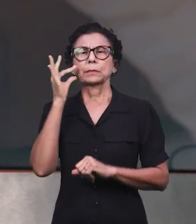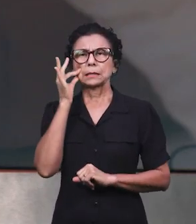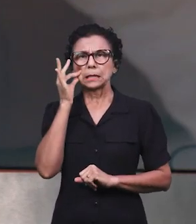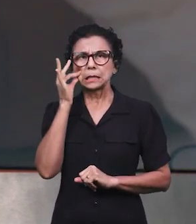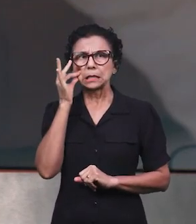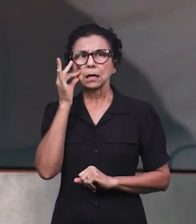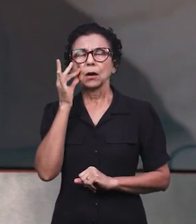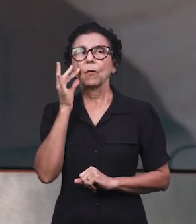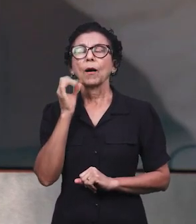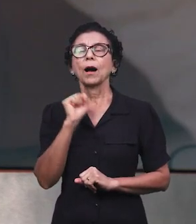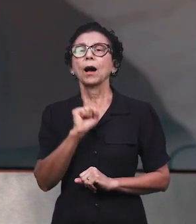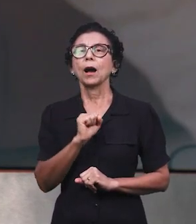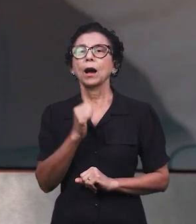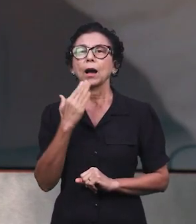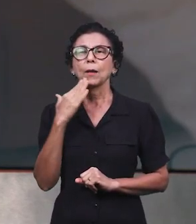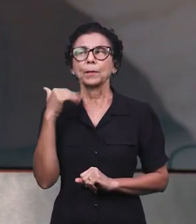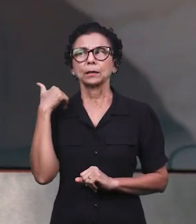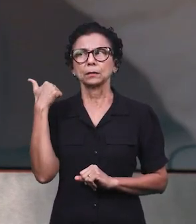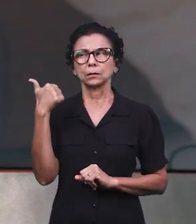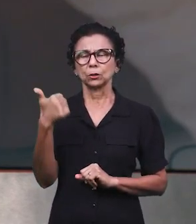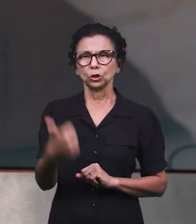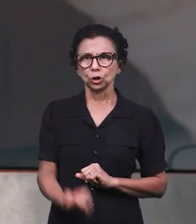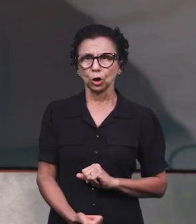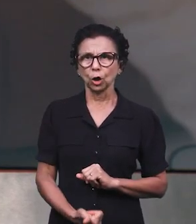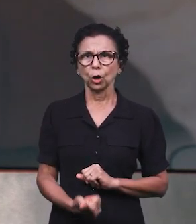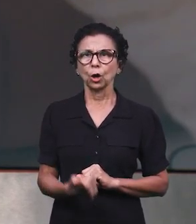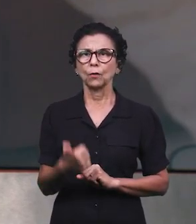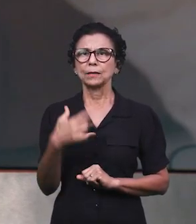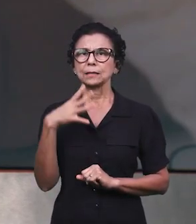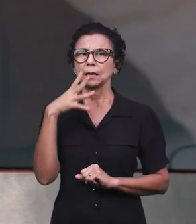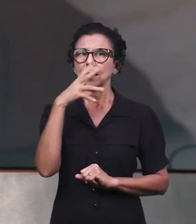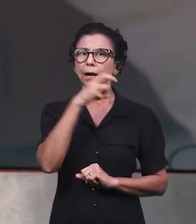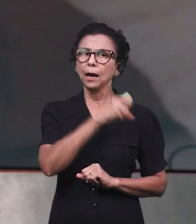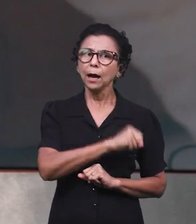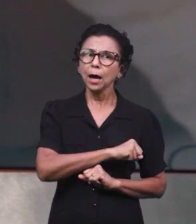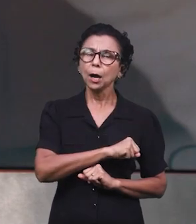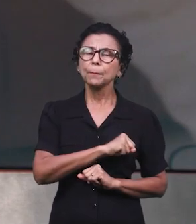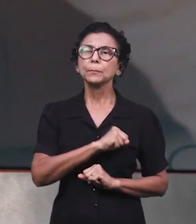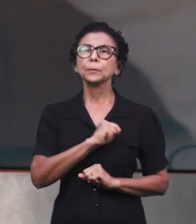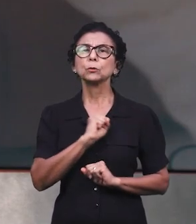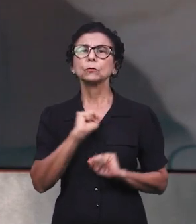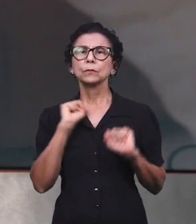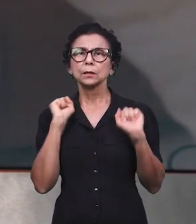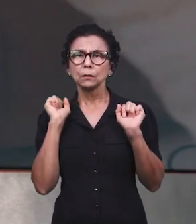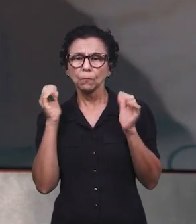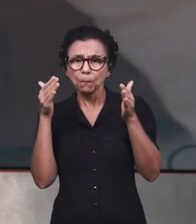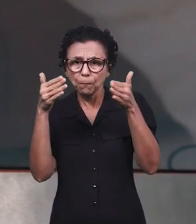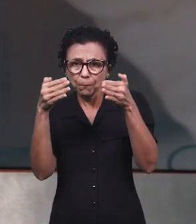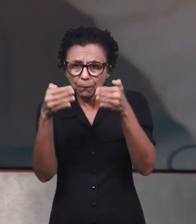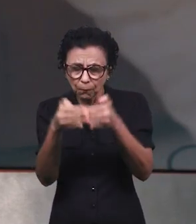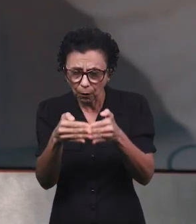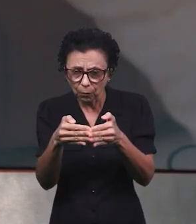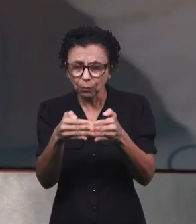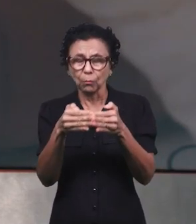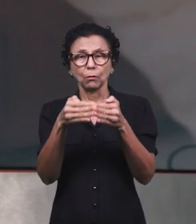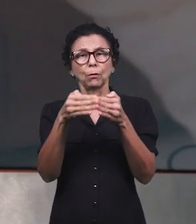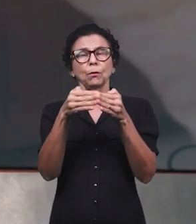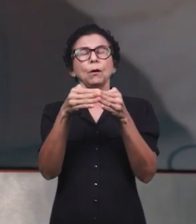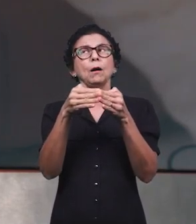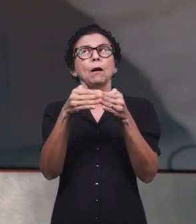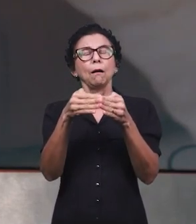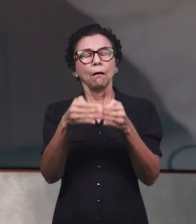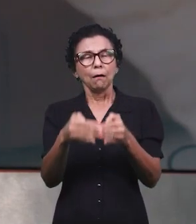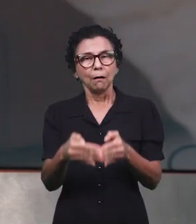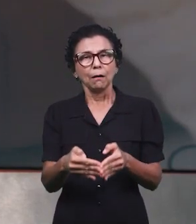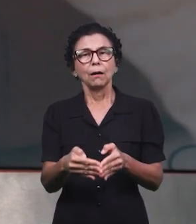que vai ser um período mais curto, vai ser mais direcionado ainda, tá? E oferecendo essa estrutura